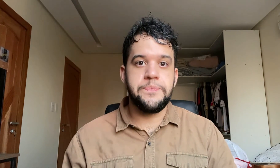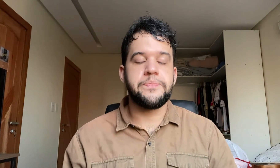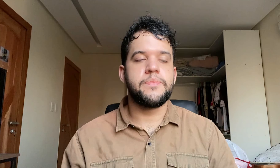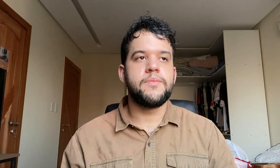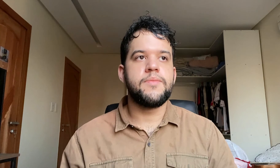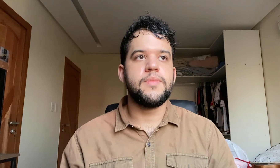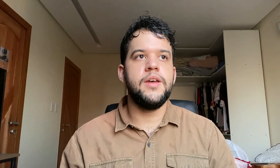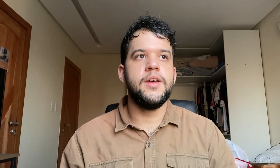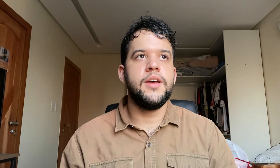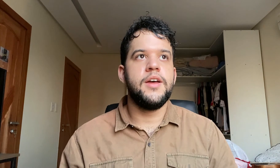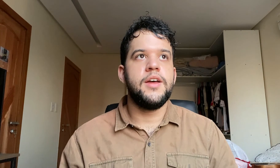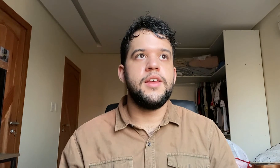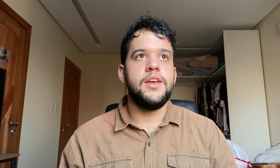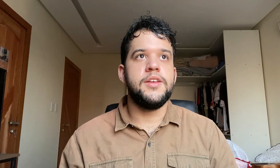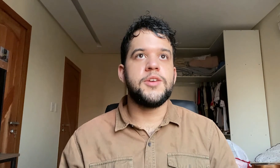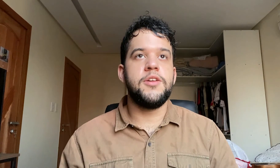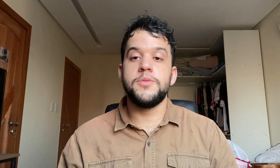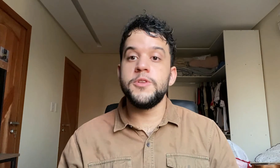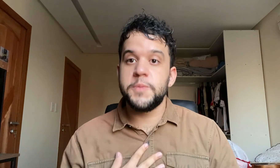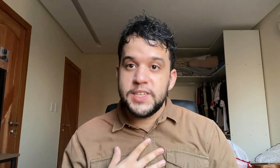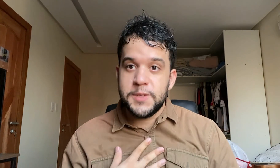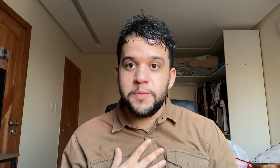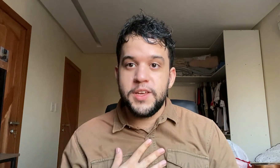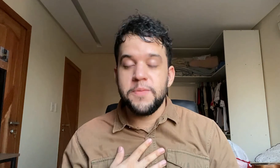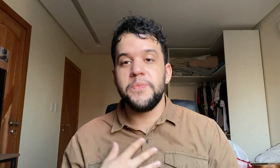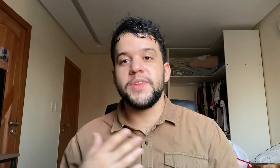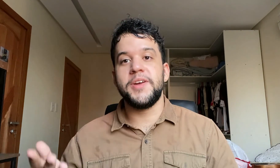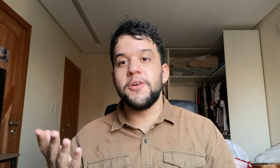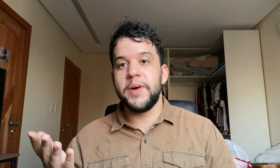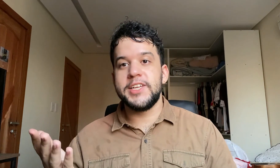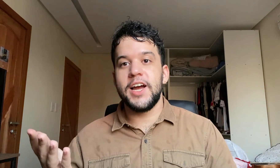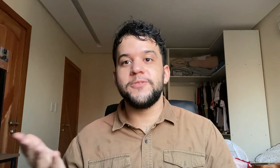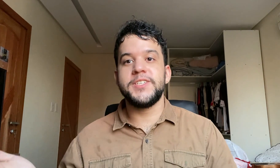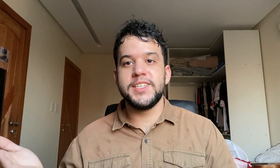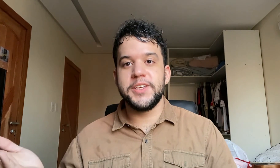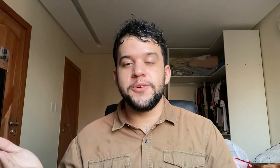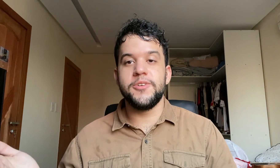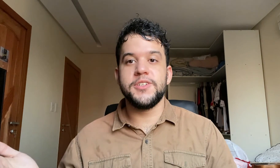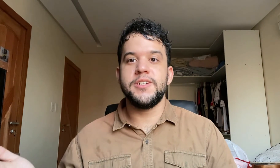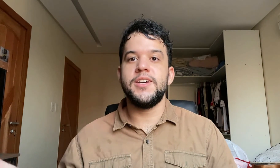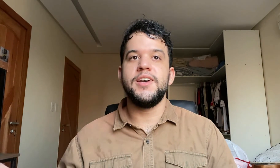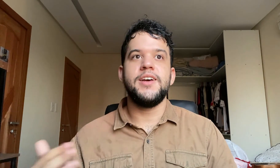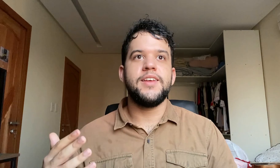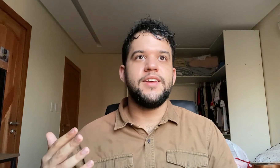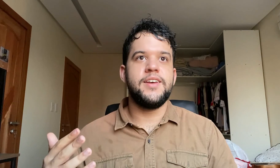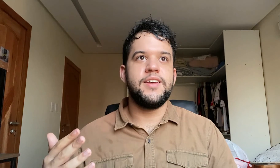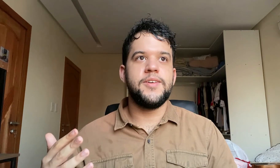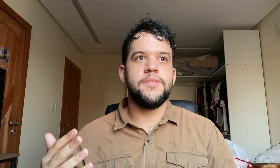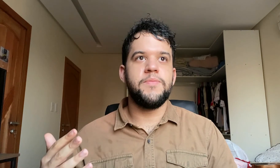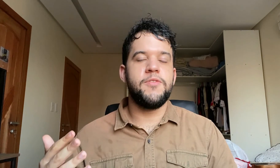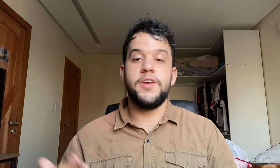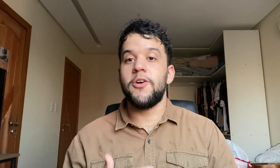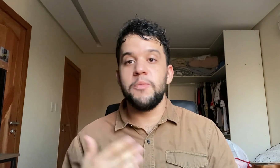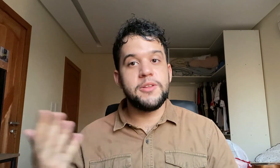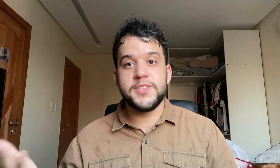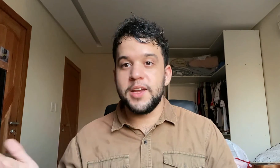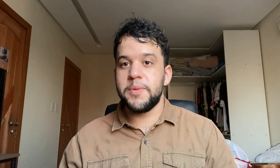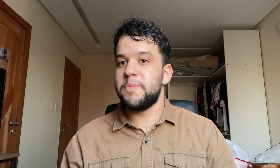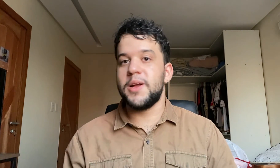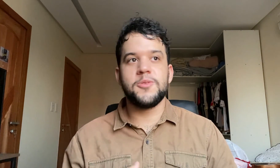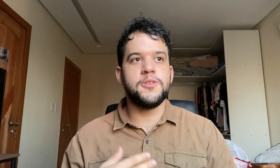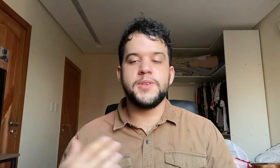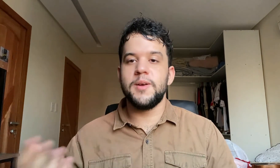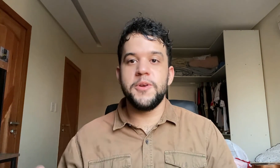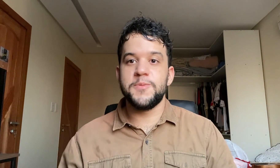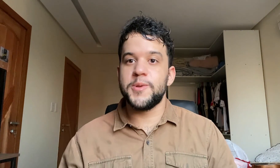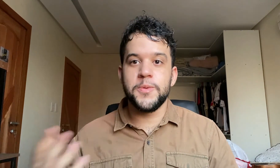coisas. E são livros muito especiais para mim, que eu queria compartilhar com vocês aqui hoje. Que, enfim, recomendo sempre